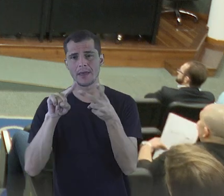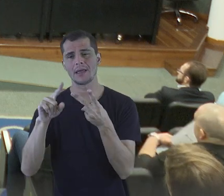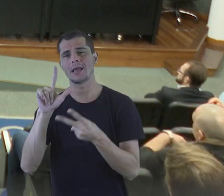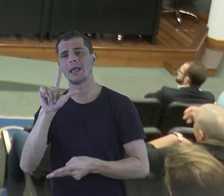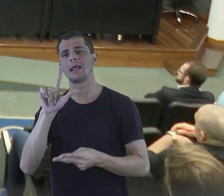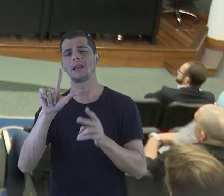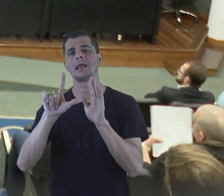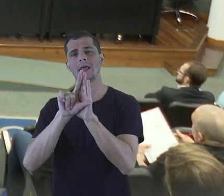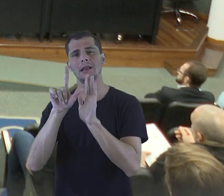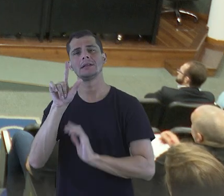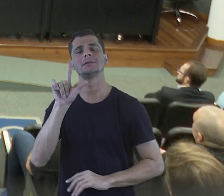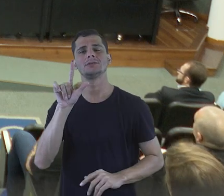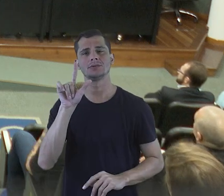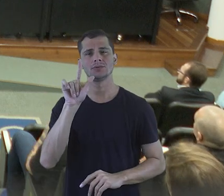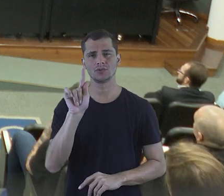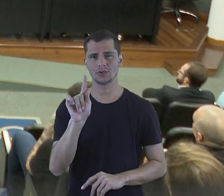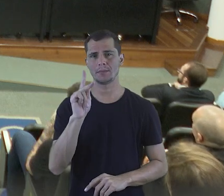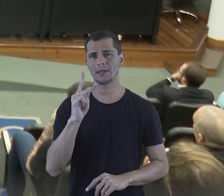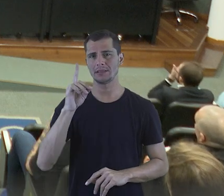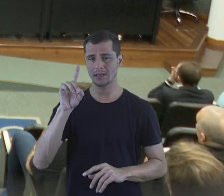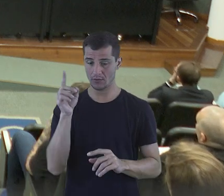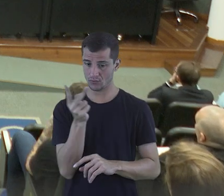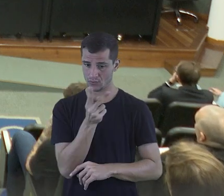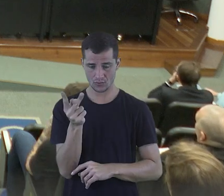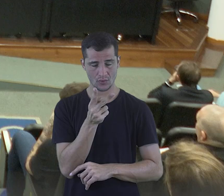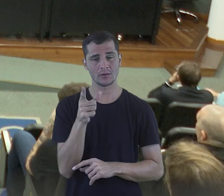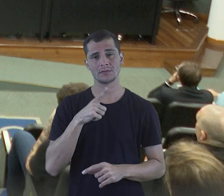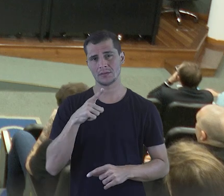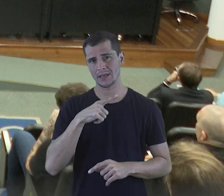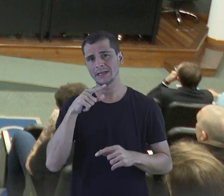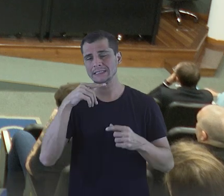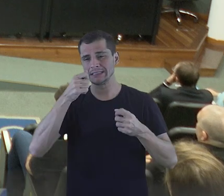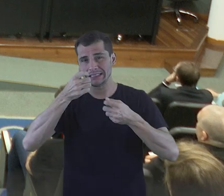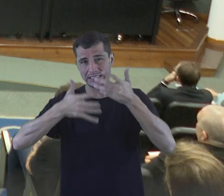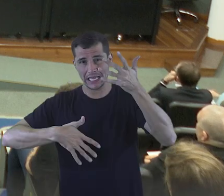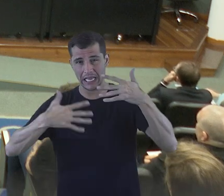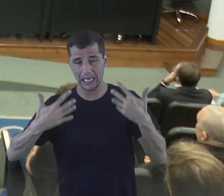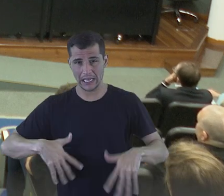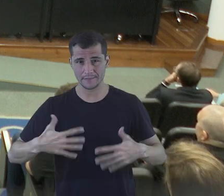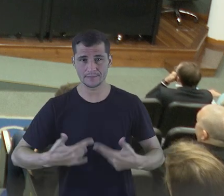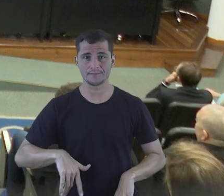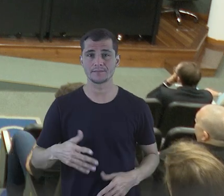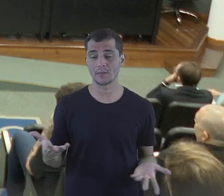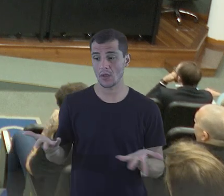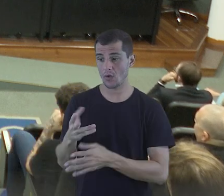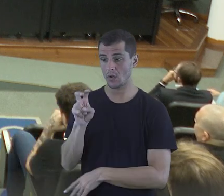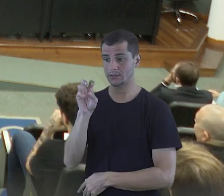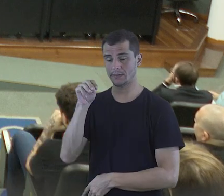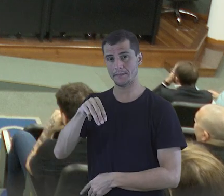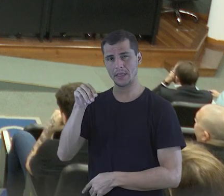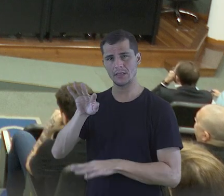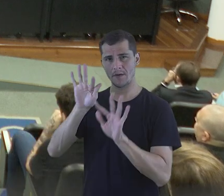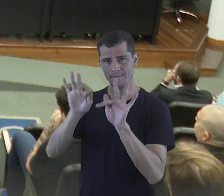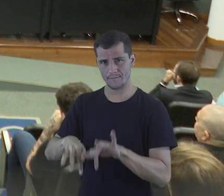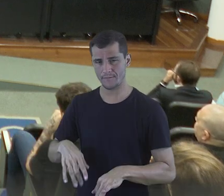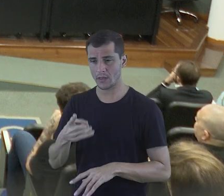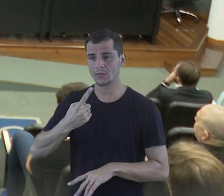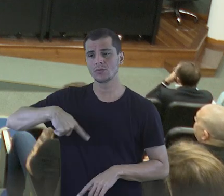artigo 31 então como a gente tem aqui 5 minutinhos para acabar